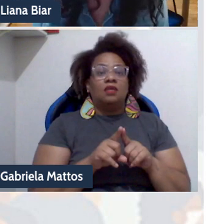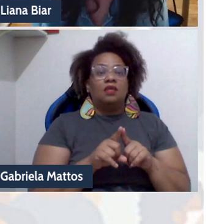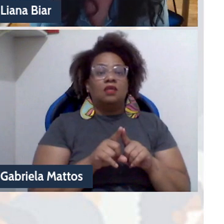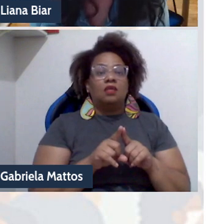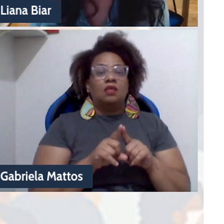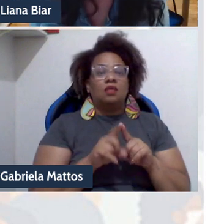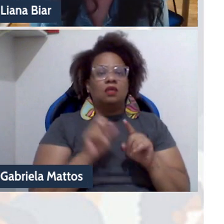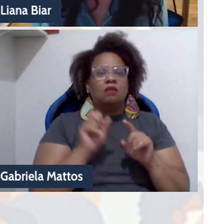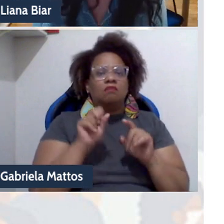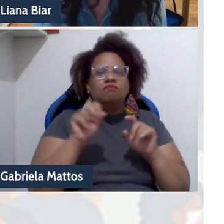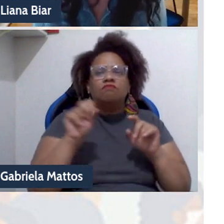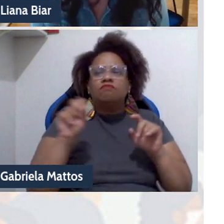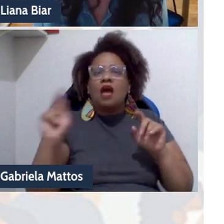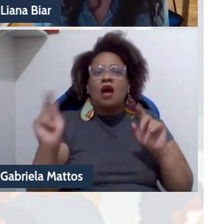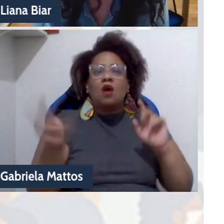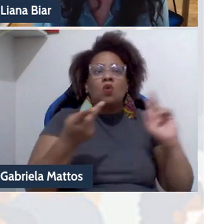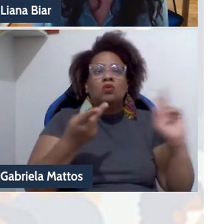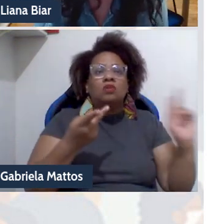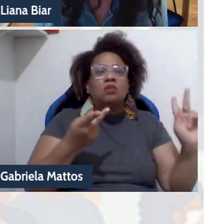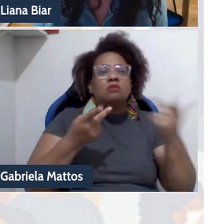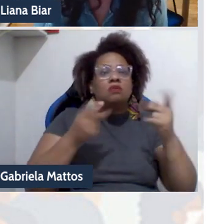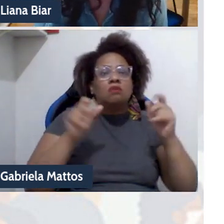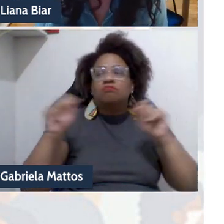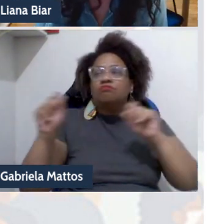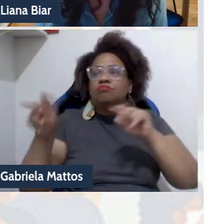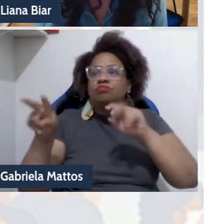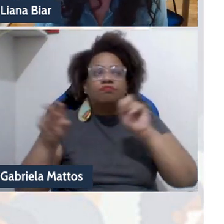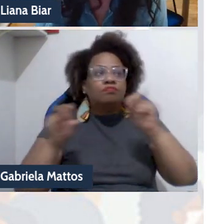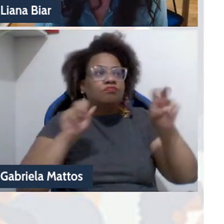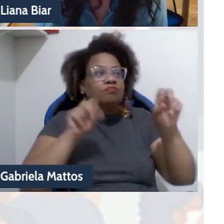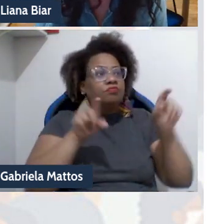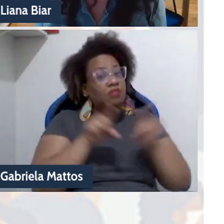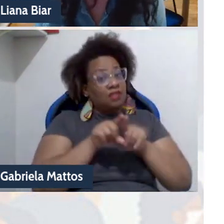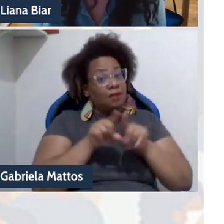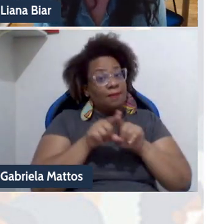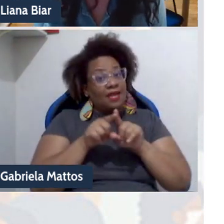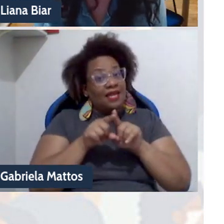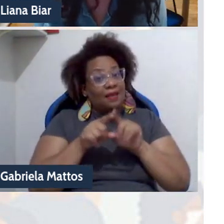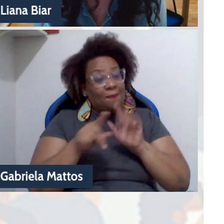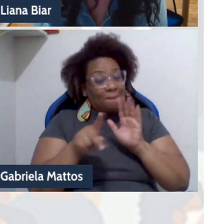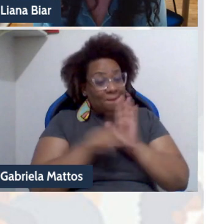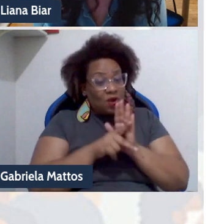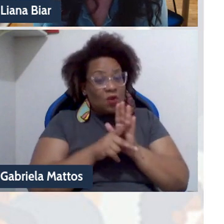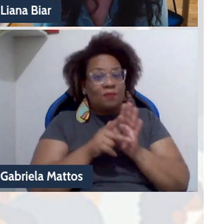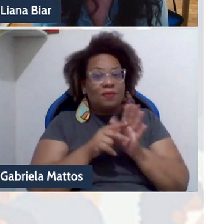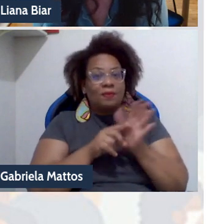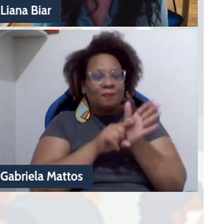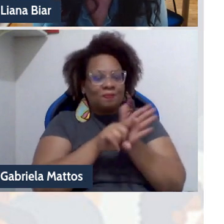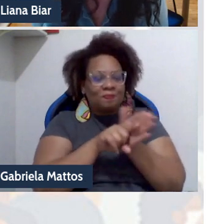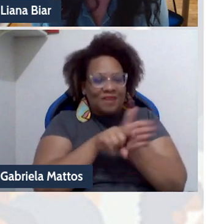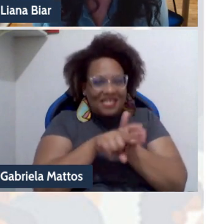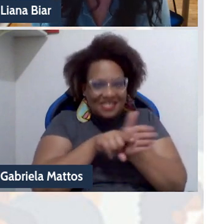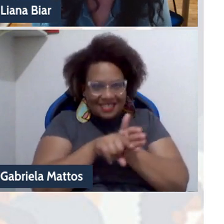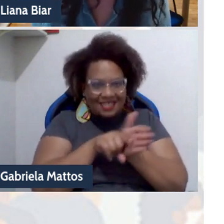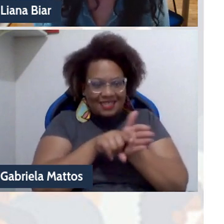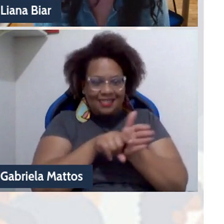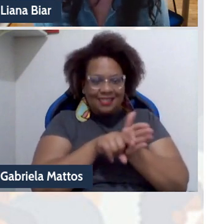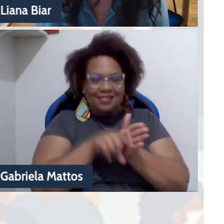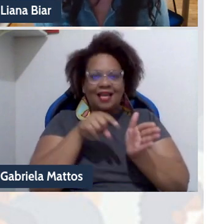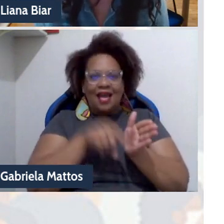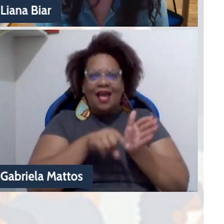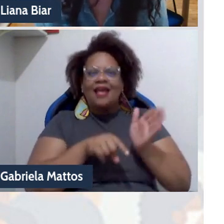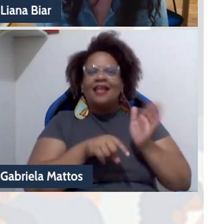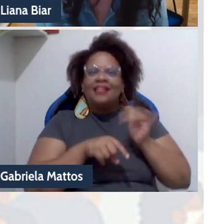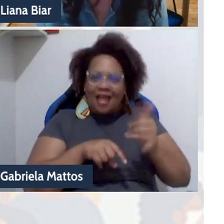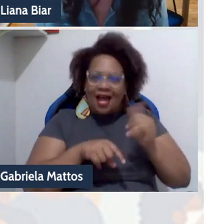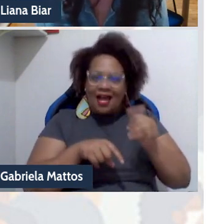elas acontecem, né? E a própria pesquisa narrativa, a própria pesquisa, né, com narrativa é ela mesma